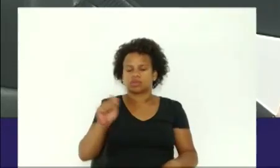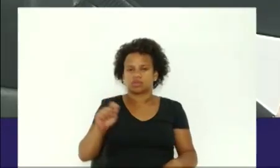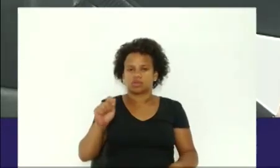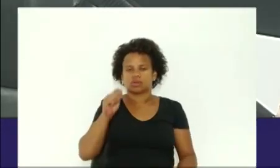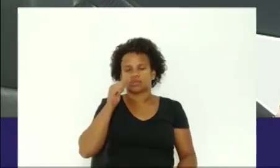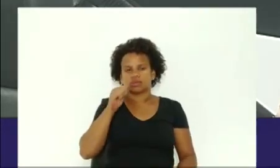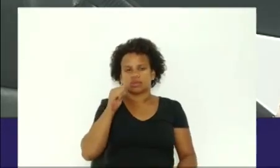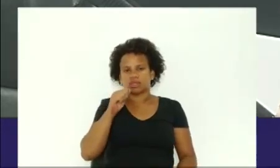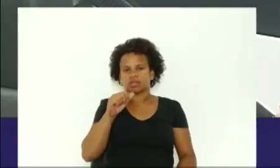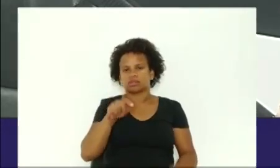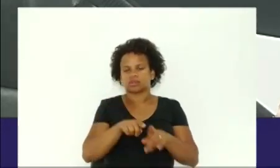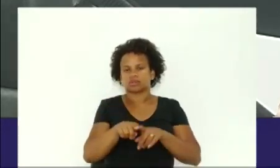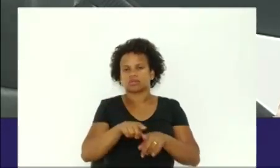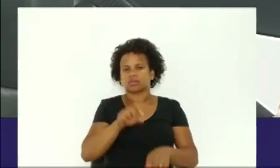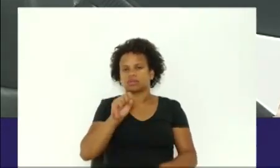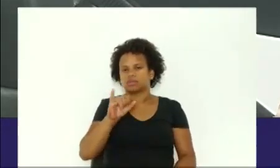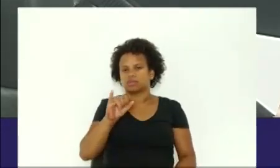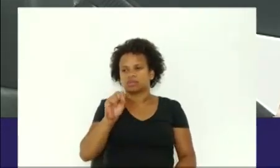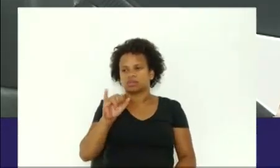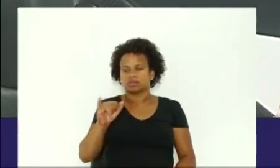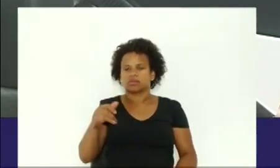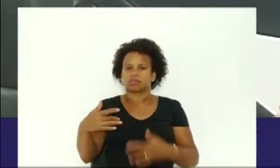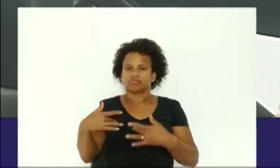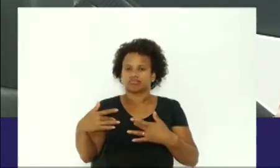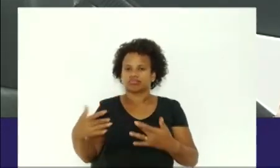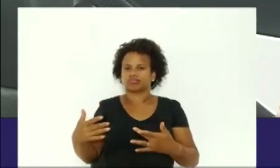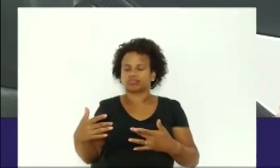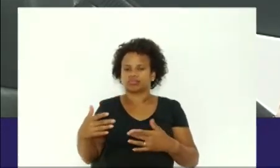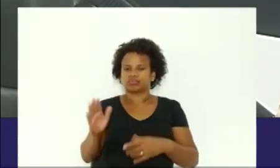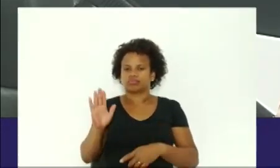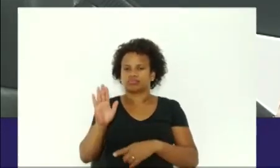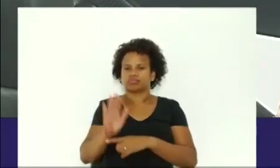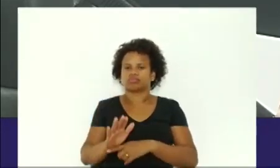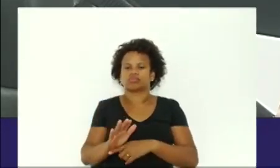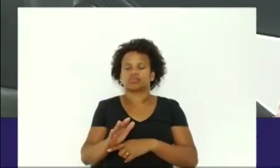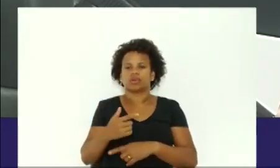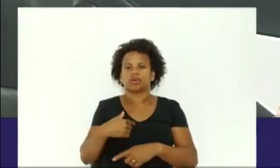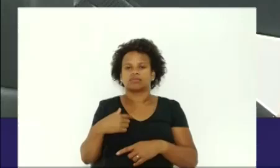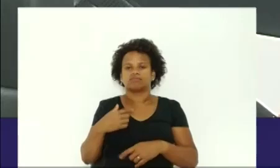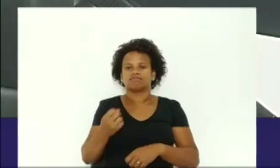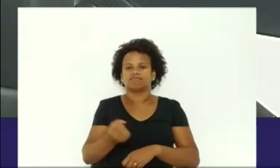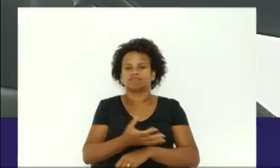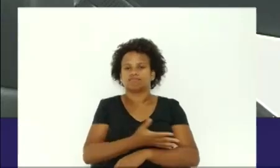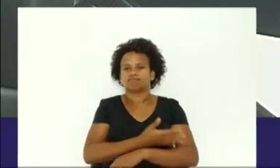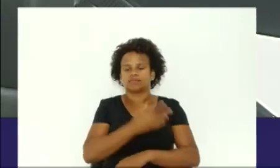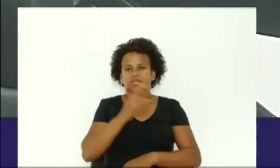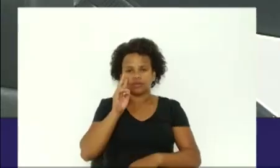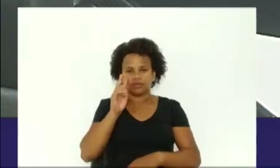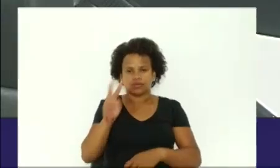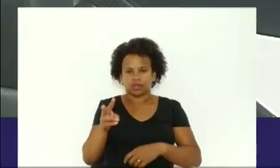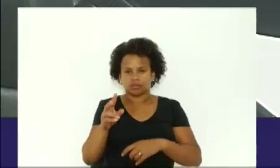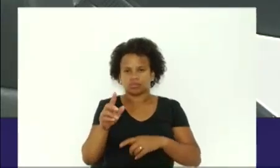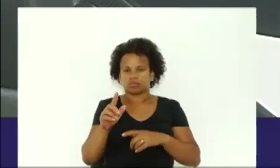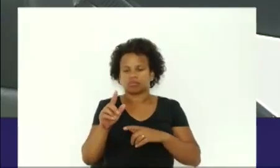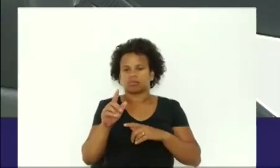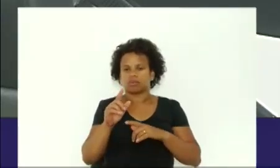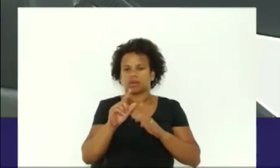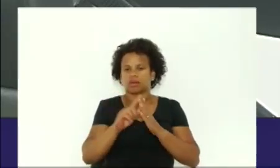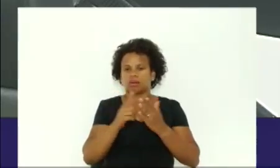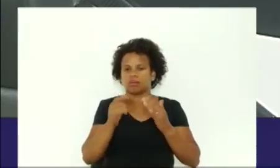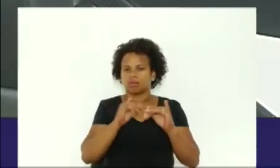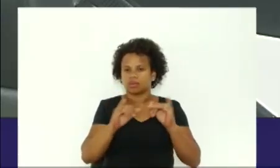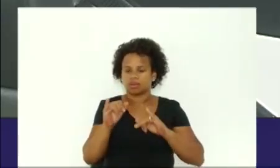Ceci pelo gesto. Realmente fiquei emocionado quando vi a reportagem de saber que crianças estão